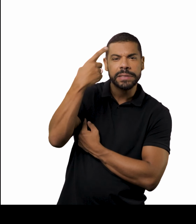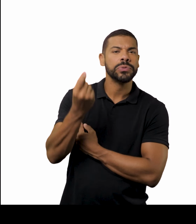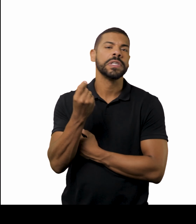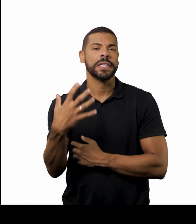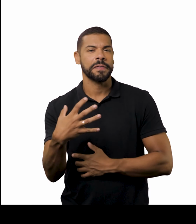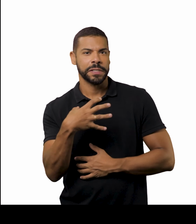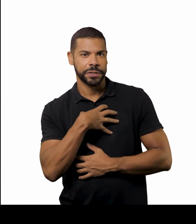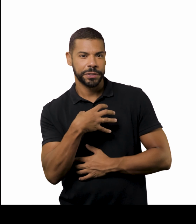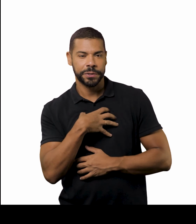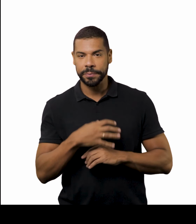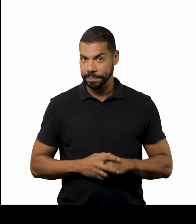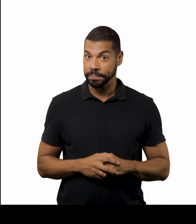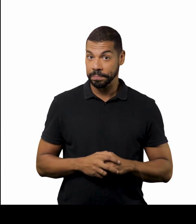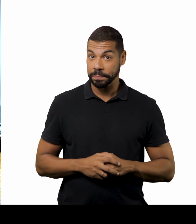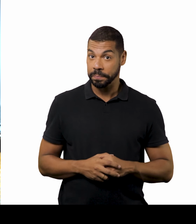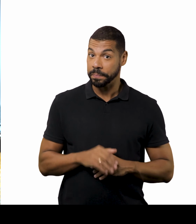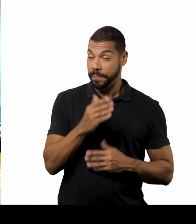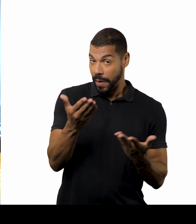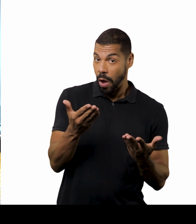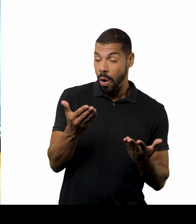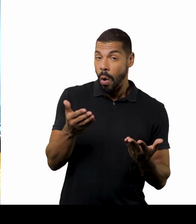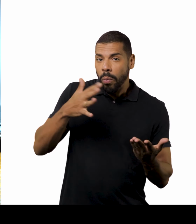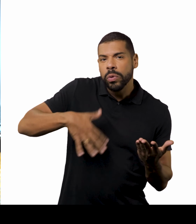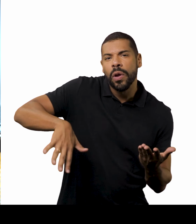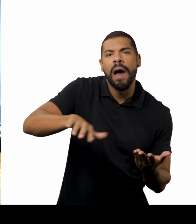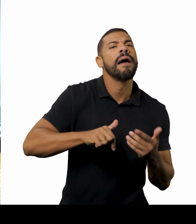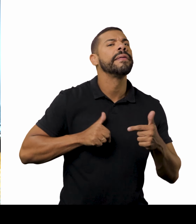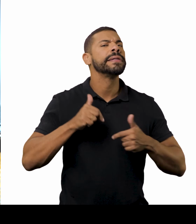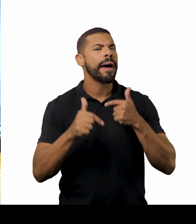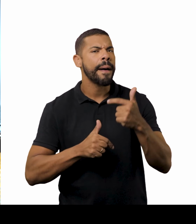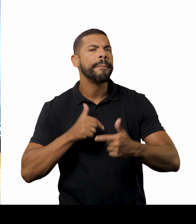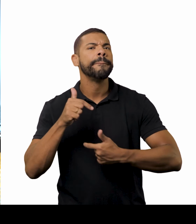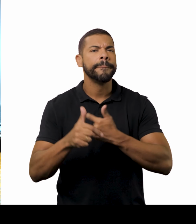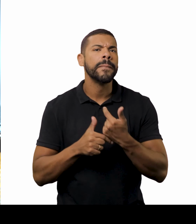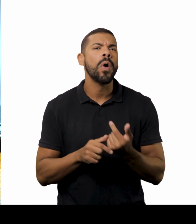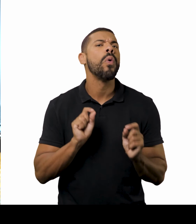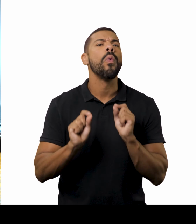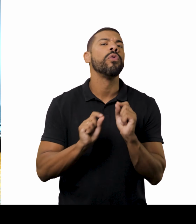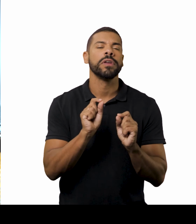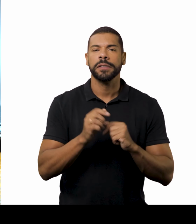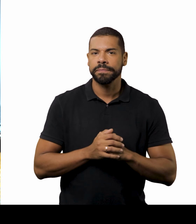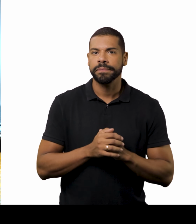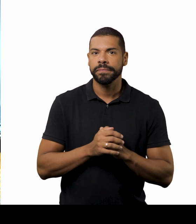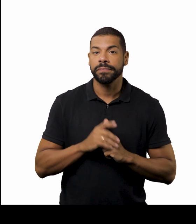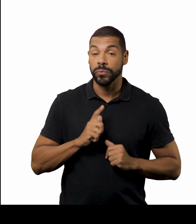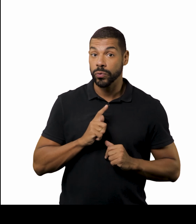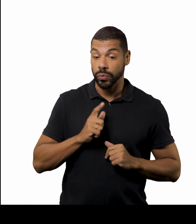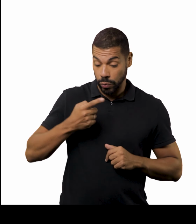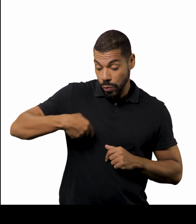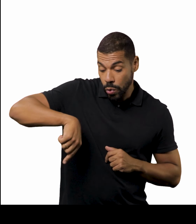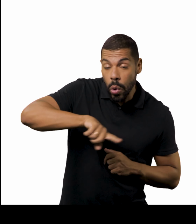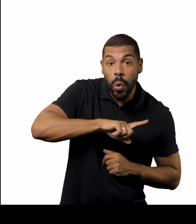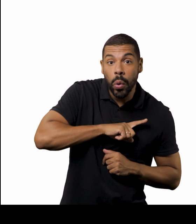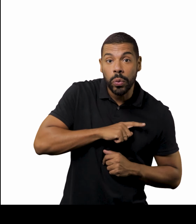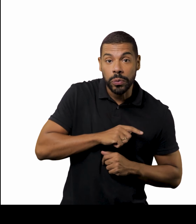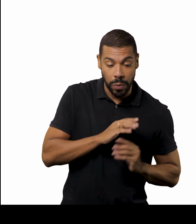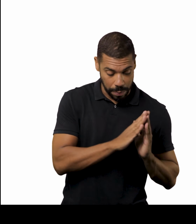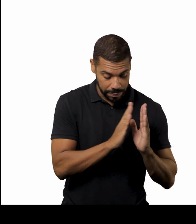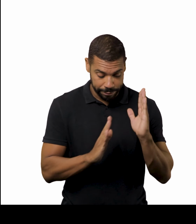estava pensando, o que a gente estava sentindo. Eu acho que esse nosso trabalho, assim, realmente, assim, ele traduz, assim,